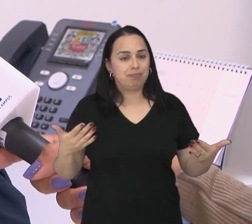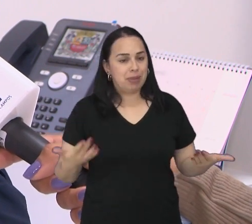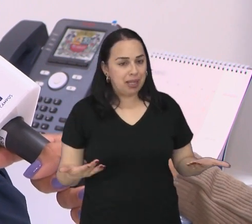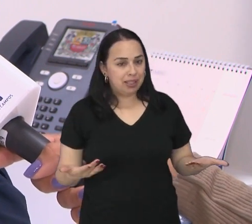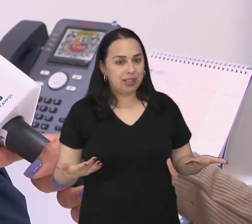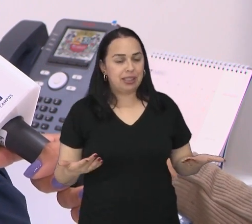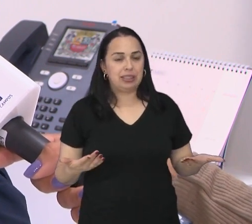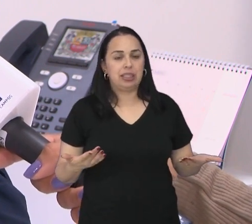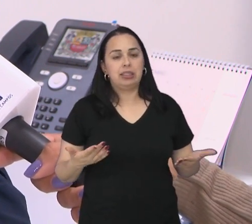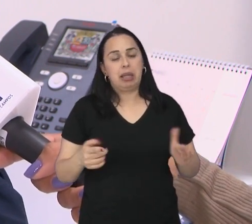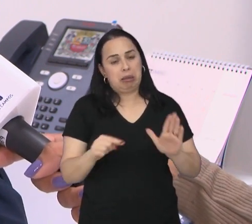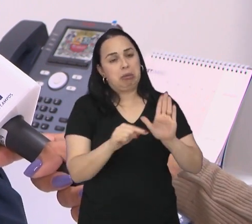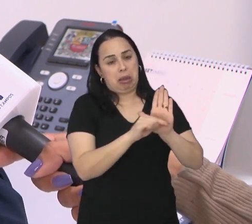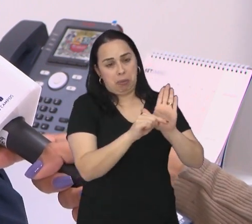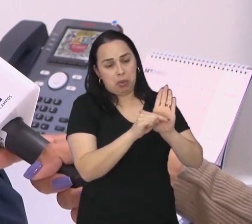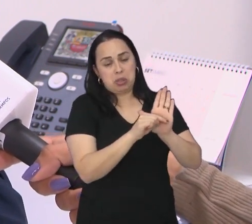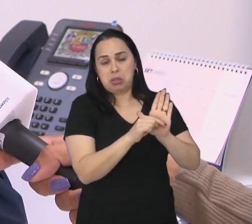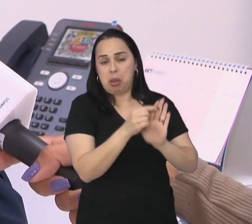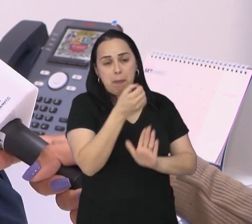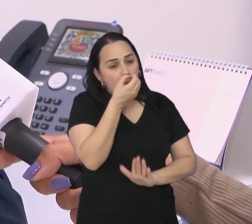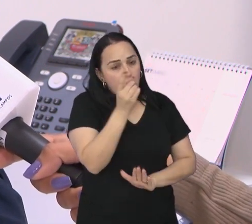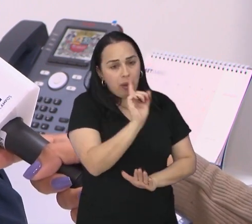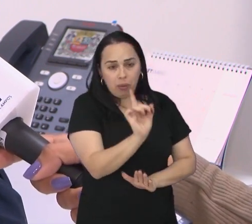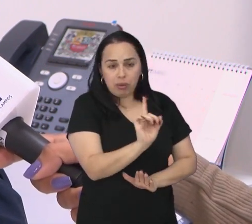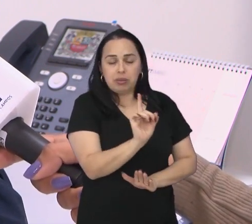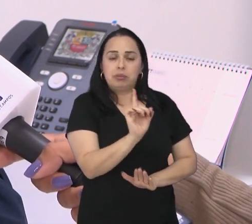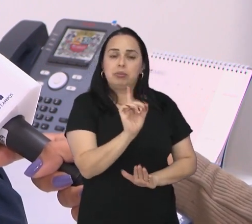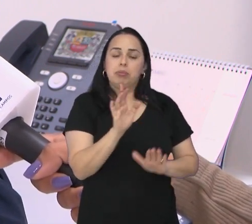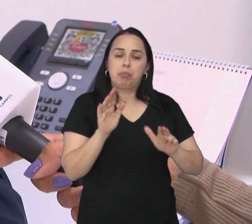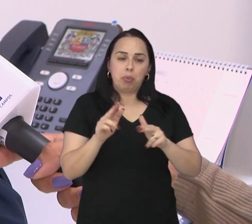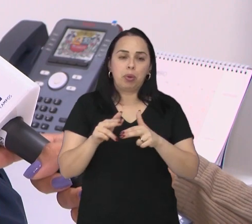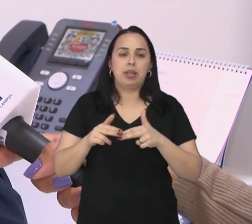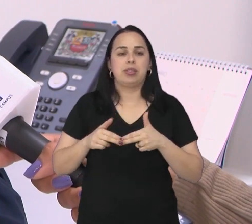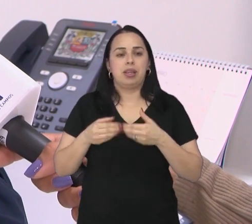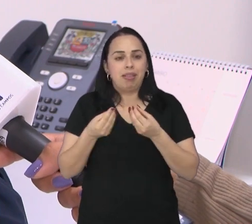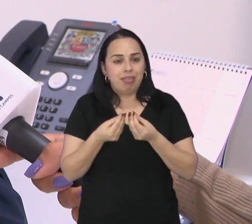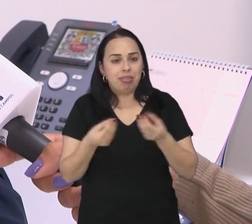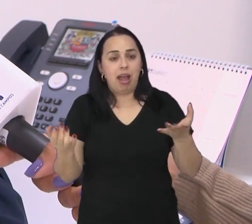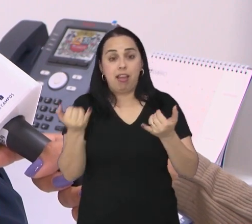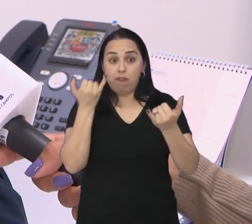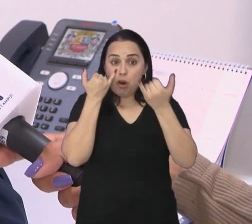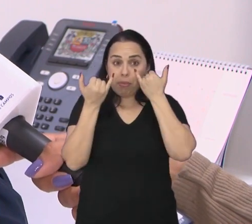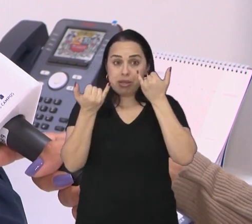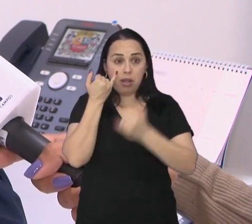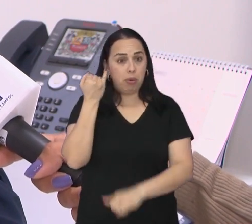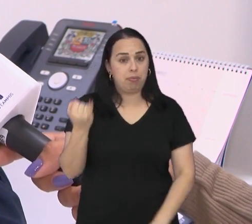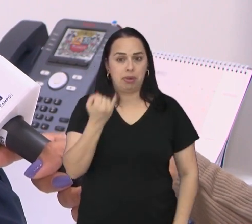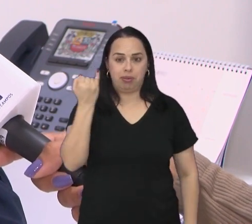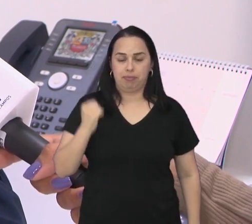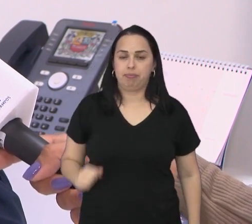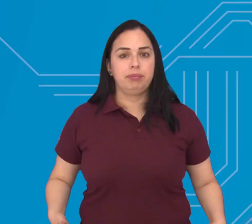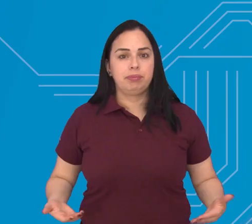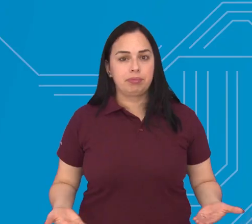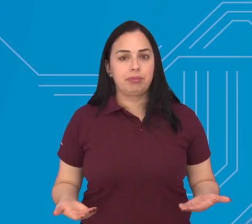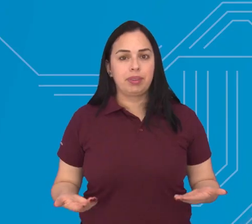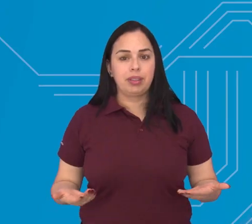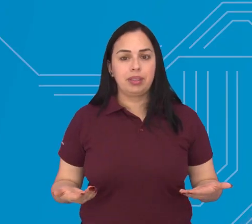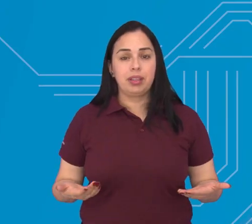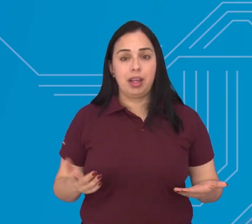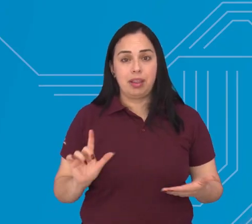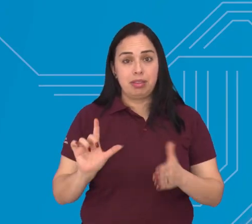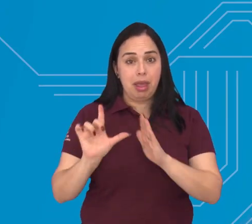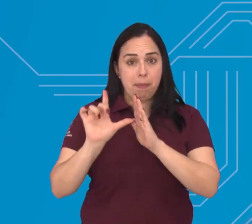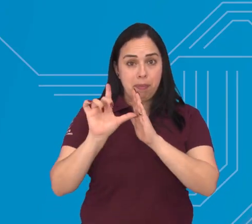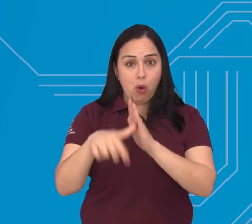das coisas que não são boas. Então, acho que essa política de levar essa informação é muito importante. E a